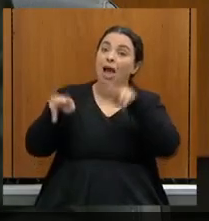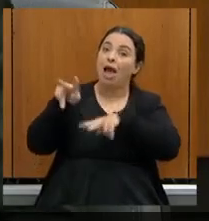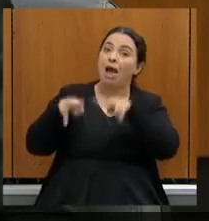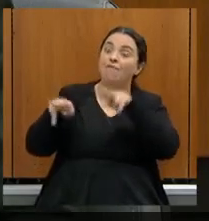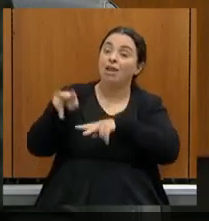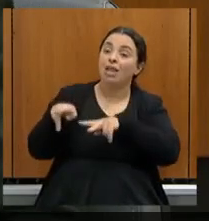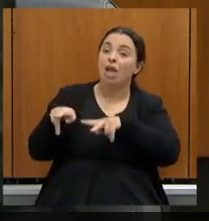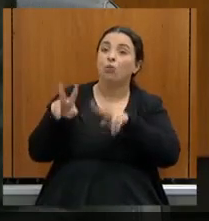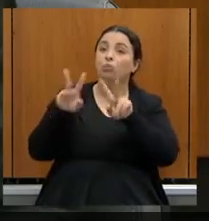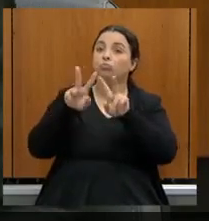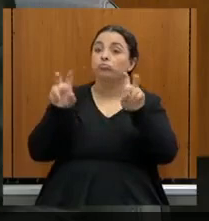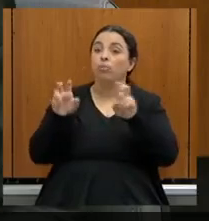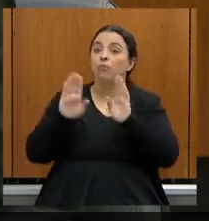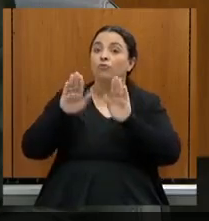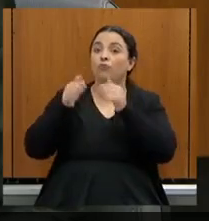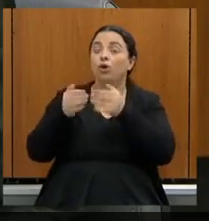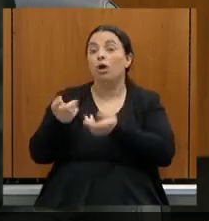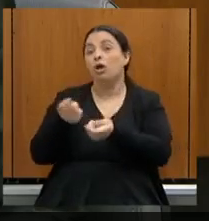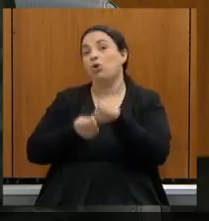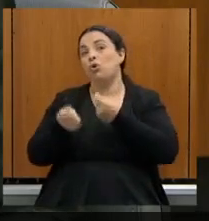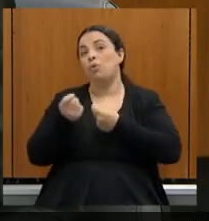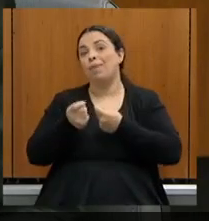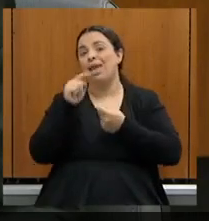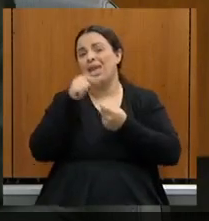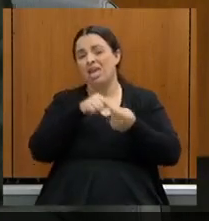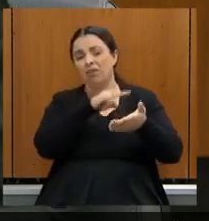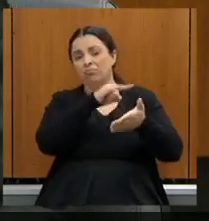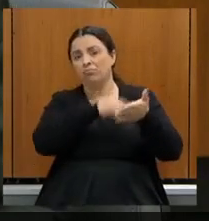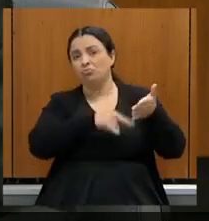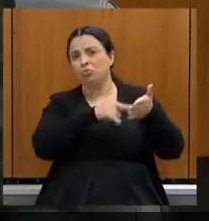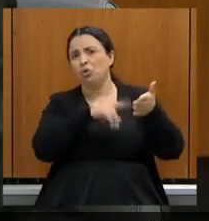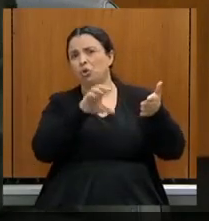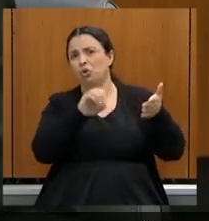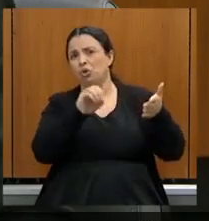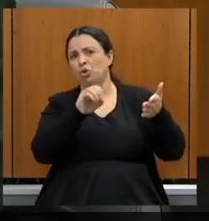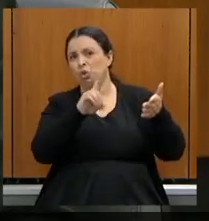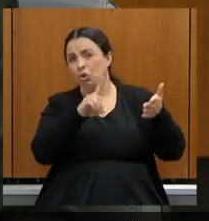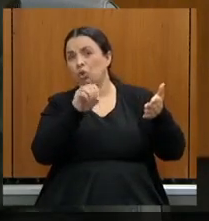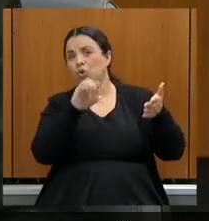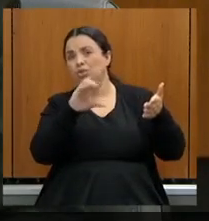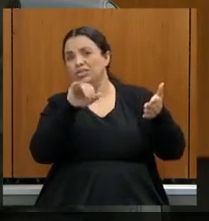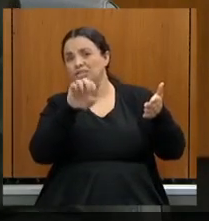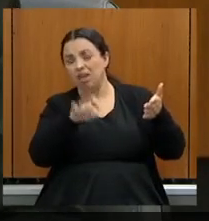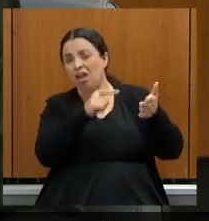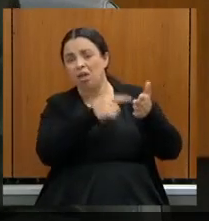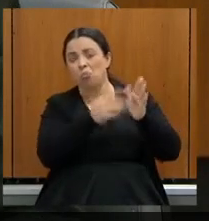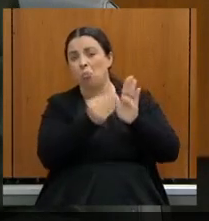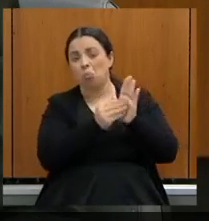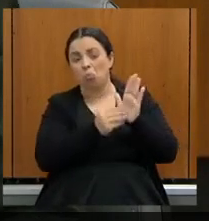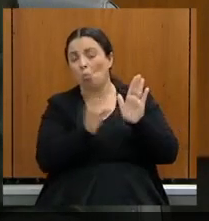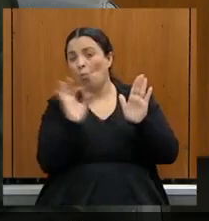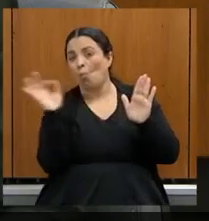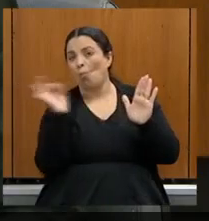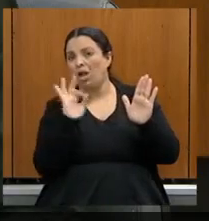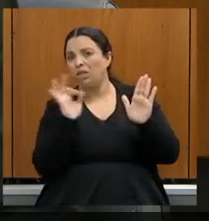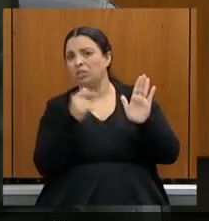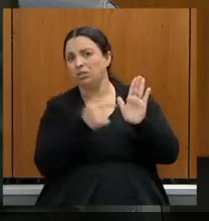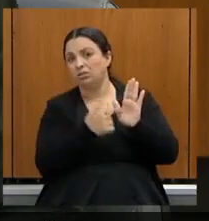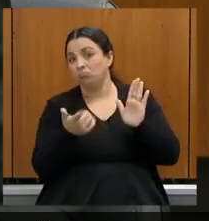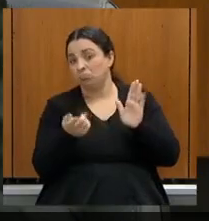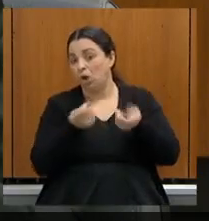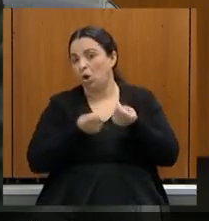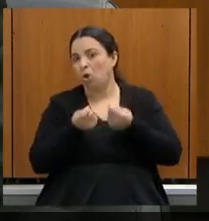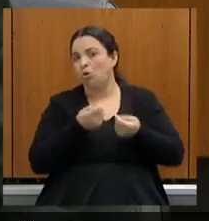cita isso. Então, isso foi apontado também no estudo.